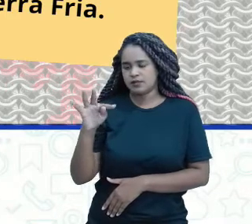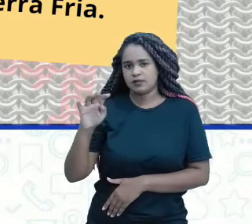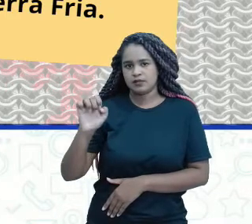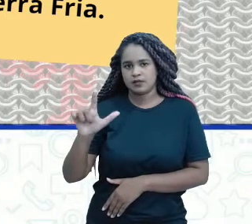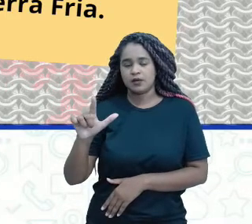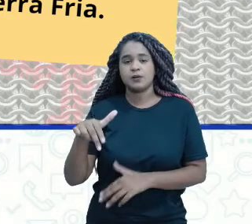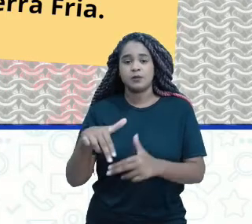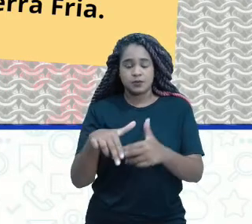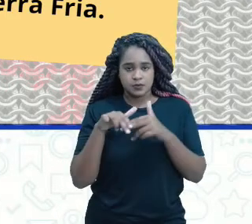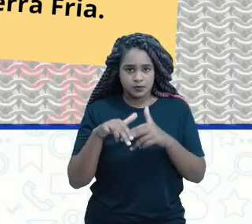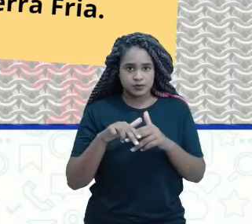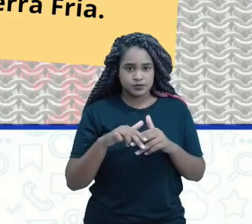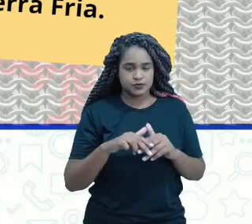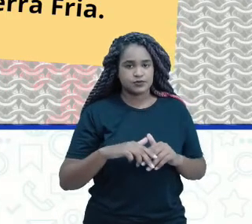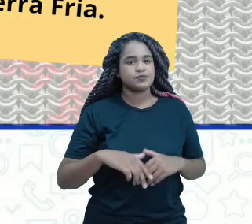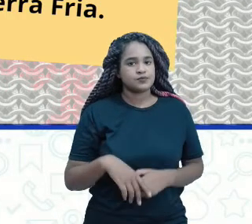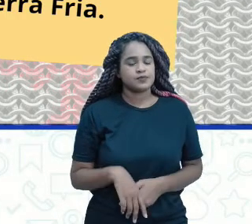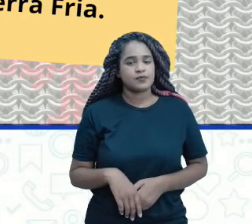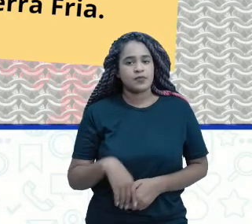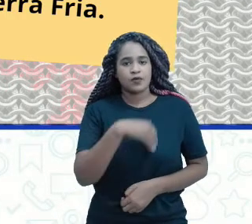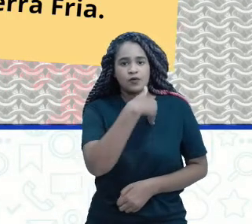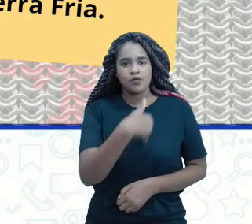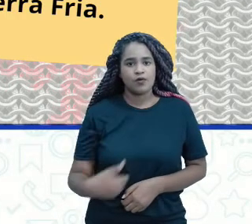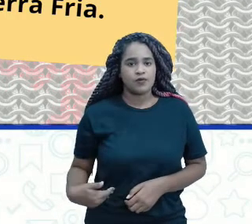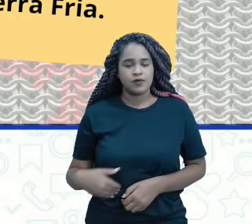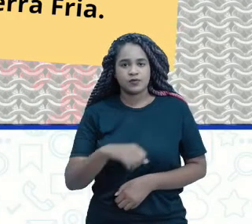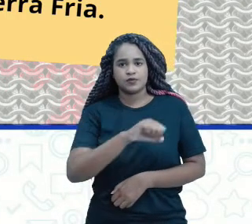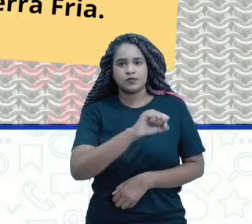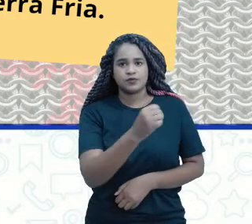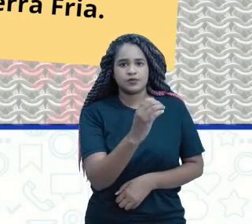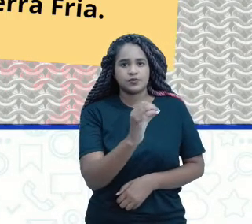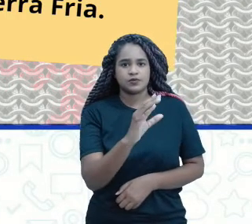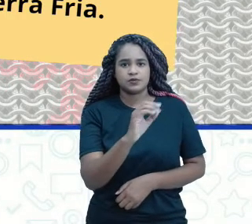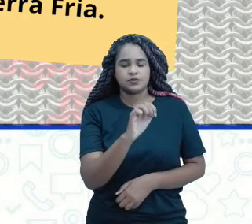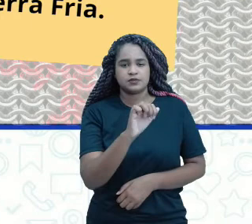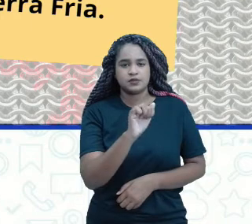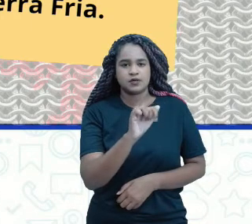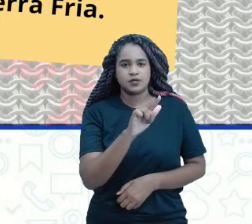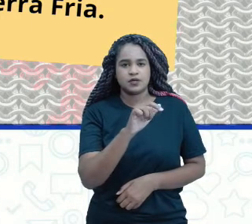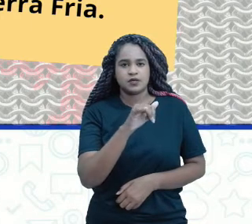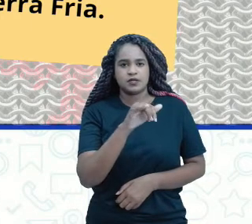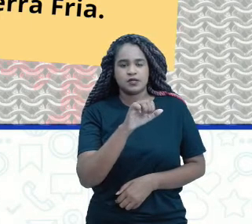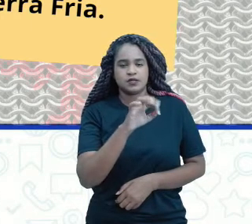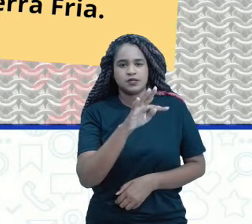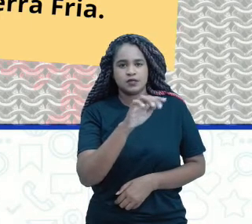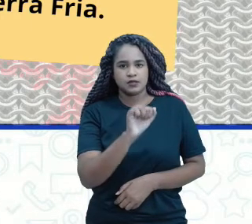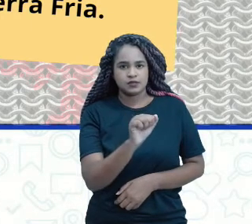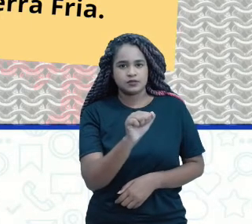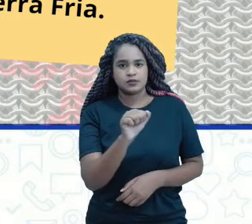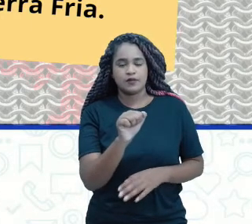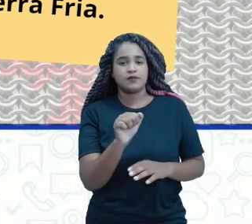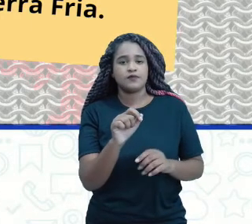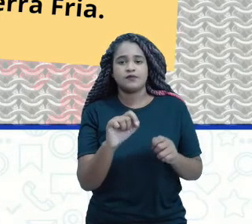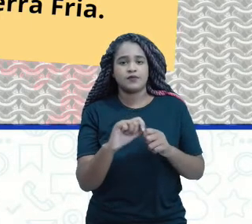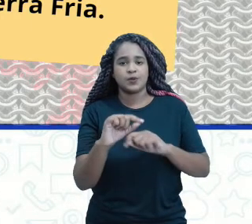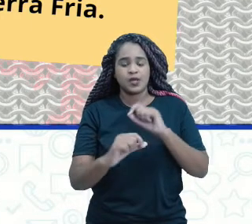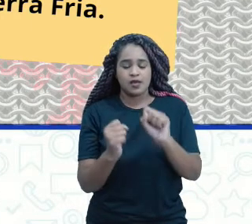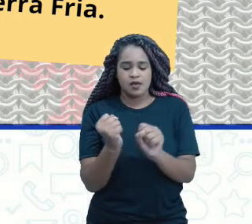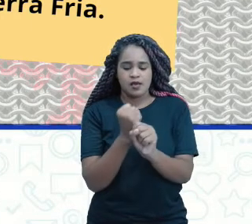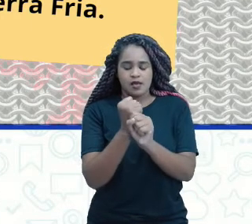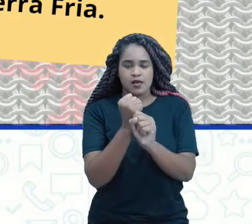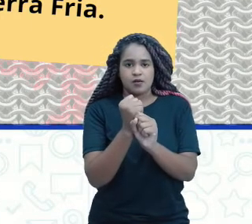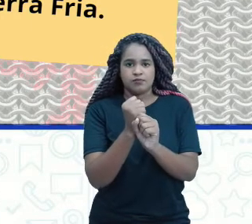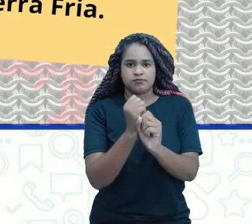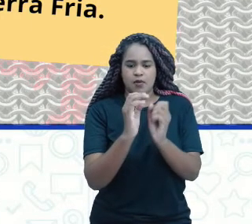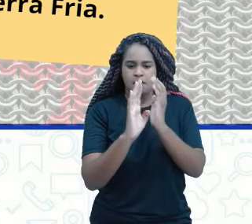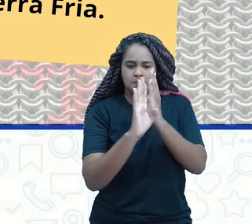acabou estabelecendo um controle maior, cercou a parte capitalista de Berlim. Então, essa imagem aí a gente vê, né,